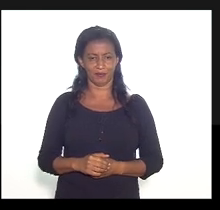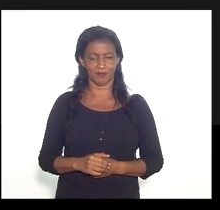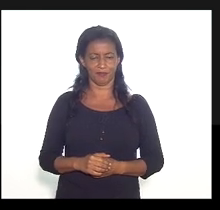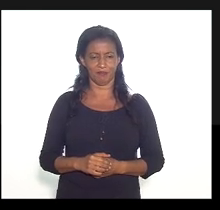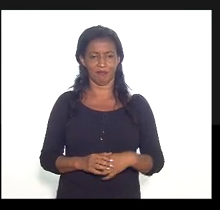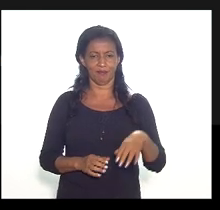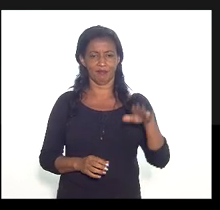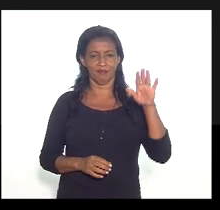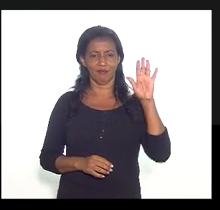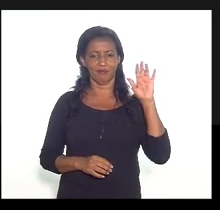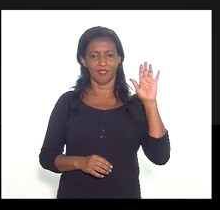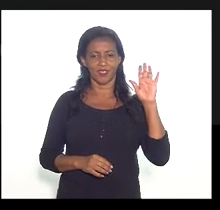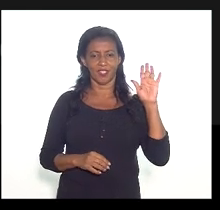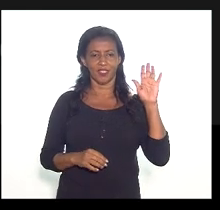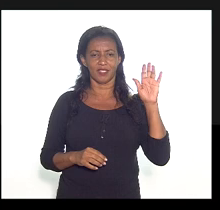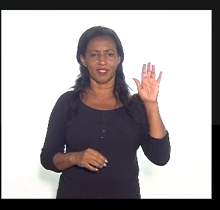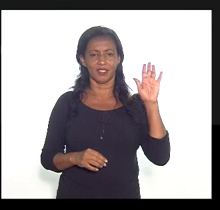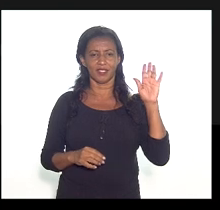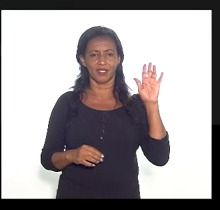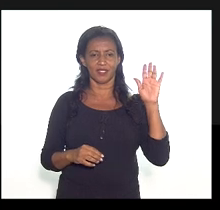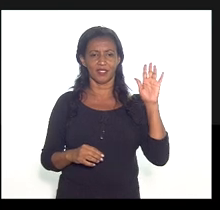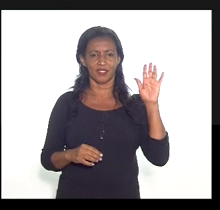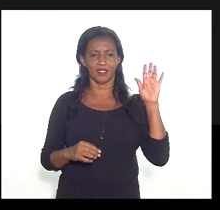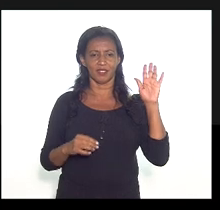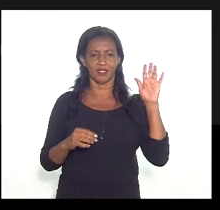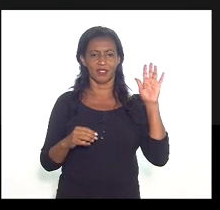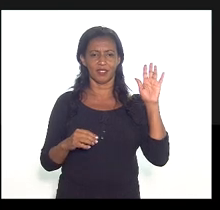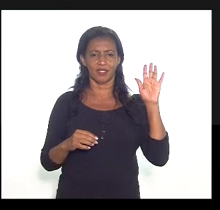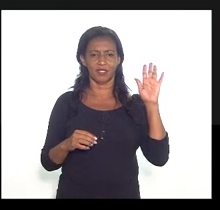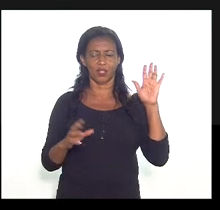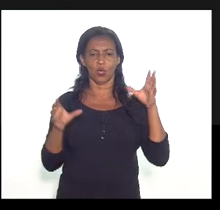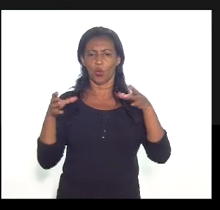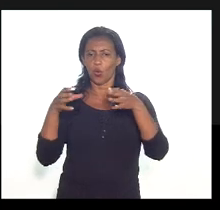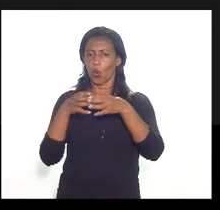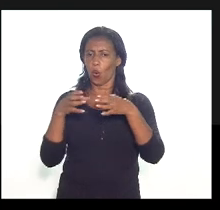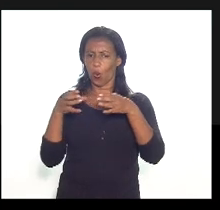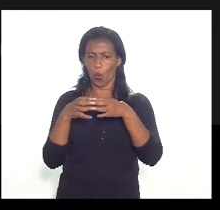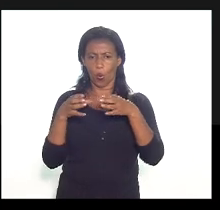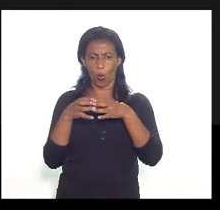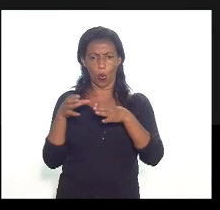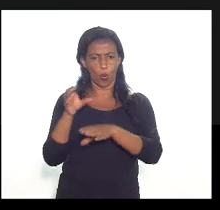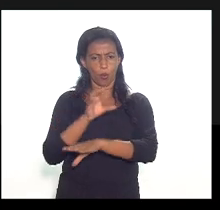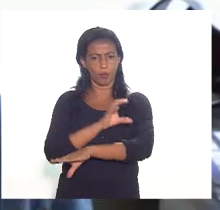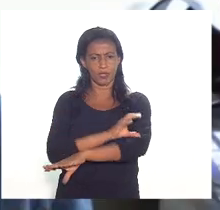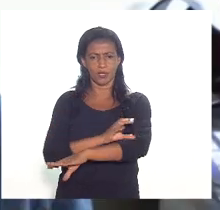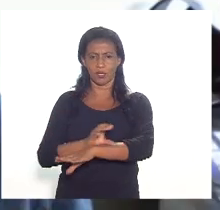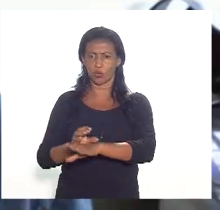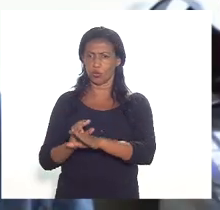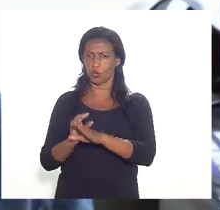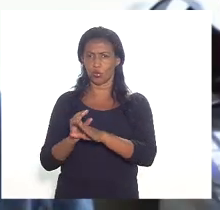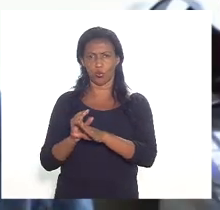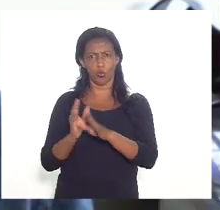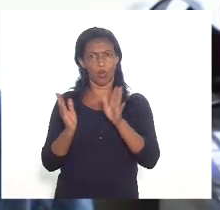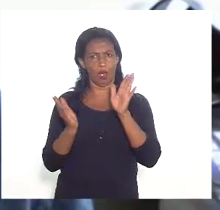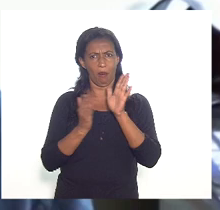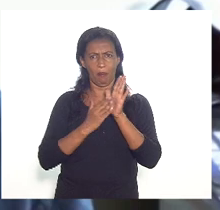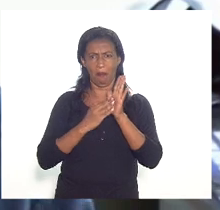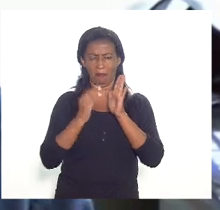Oi, deputado Luiz Paulo. Oi. Comissão de Cultura não deu parecer, não, porque se o deputado Leomar não está presente,